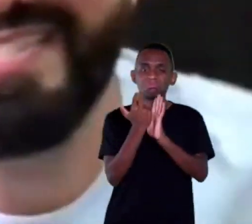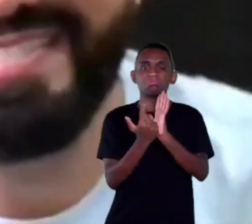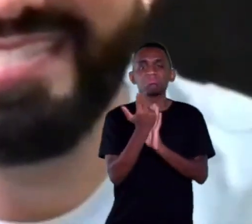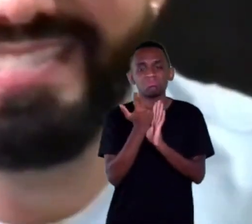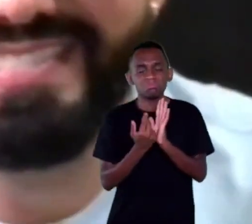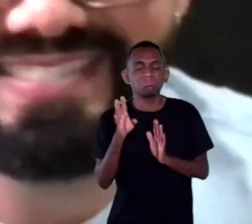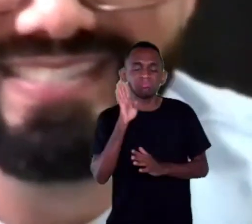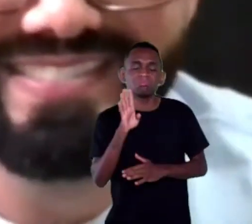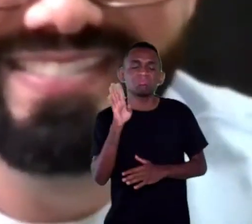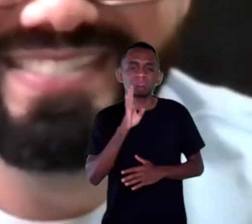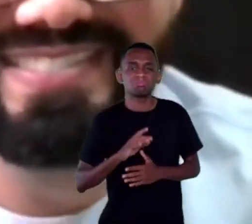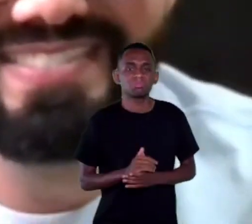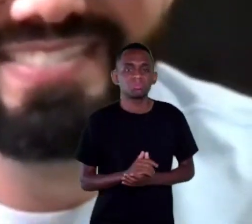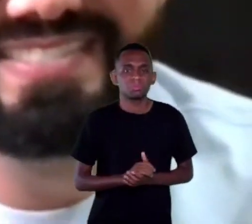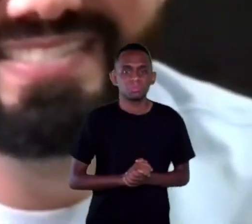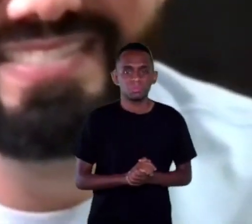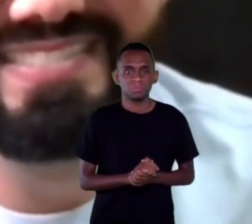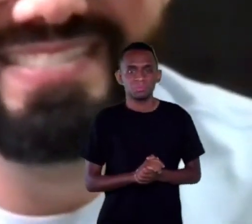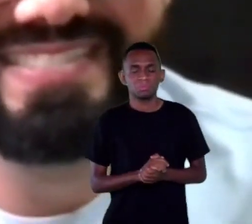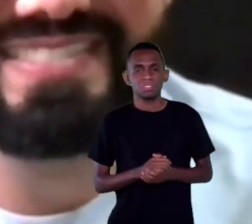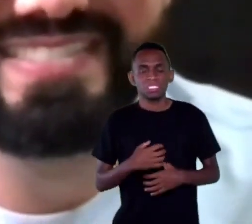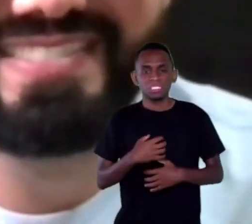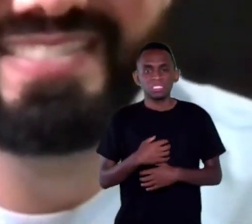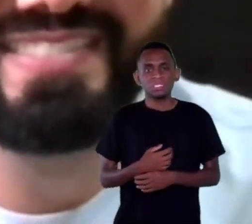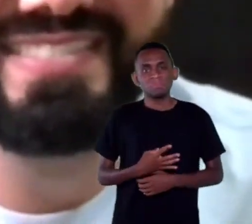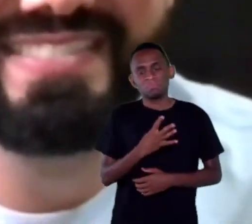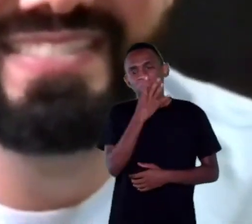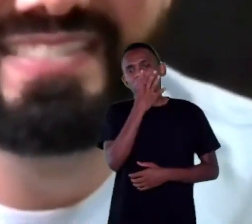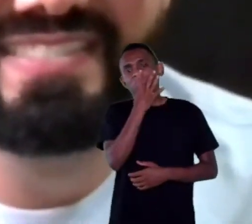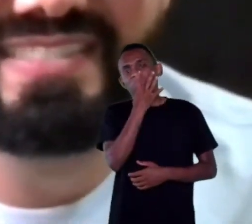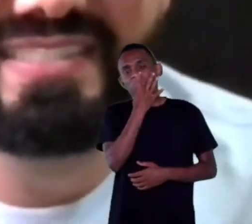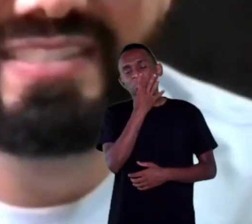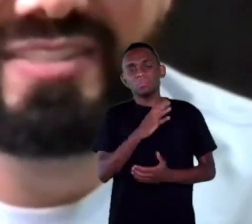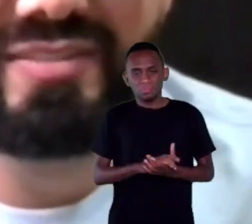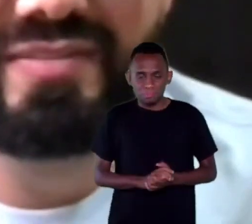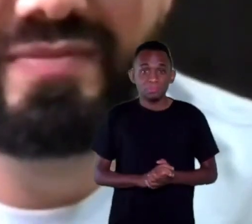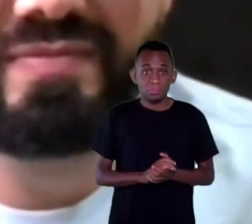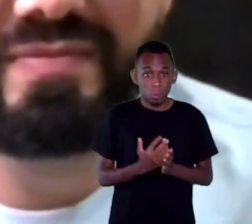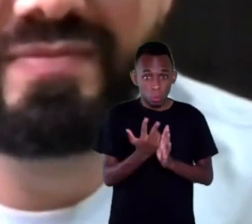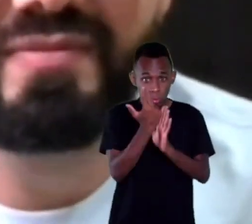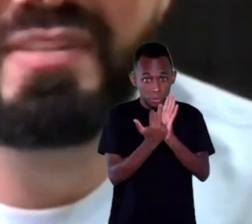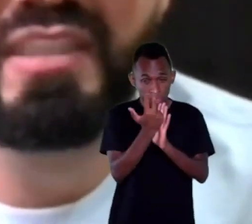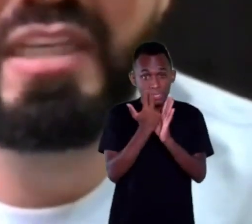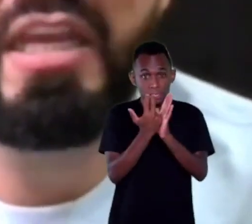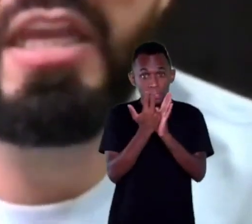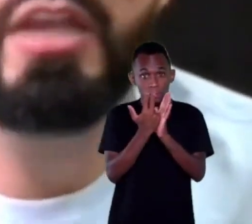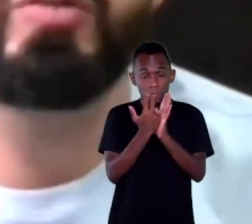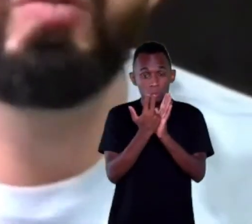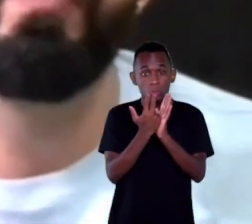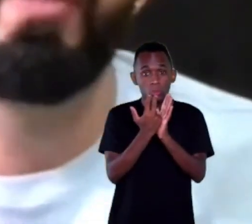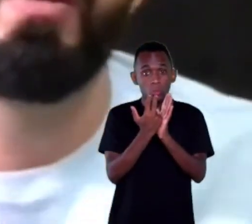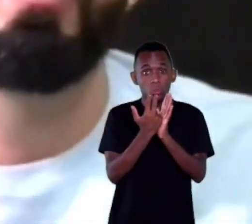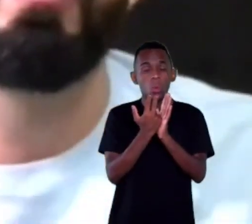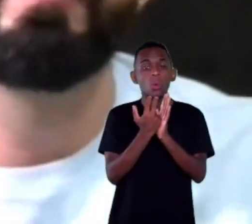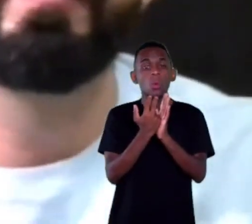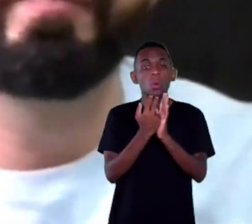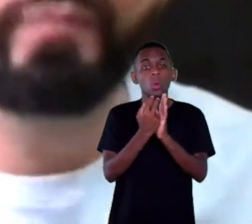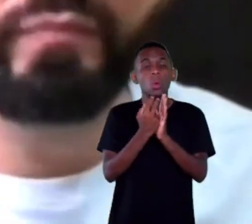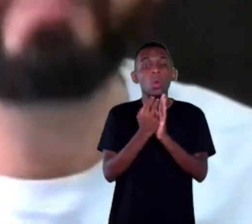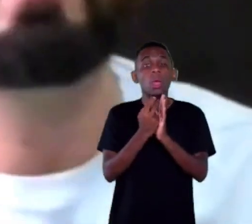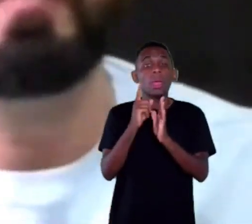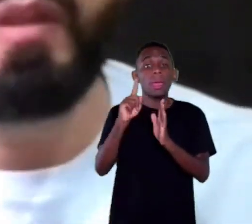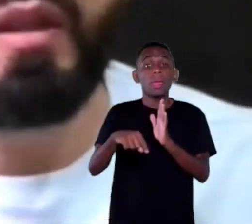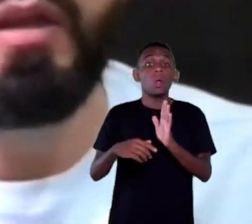de íris preta. Fiquei encantada. As ilustrações que ganharam, que foi indicado, né? Isso. Indicou o livro ao